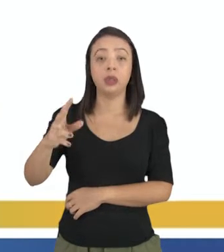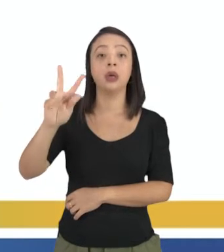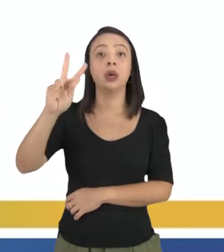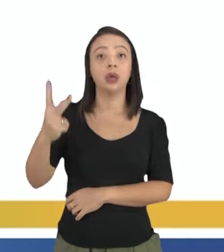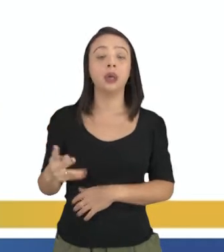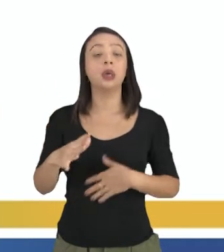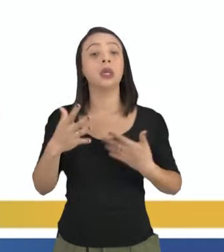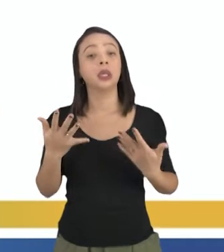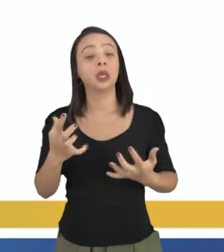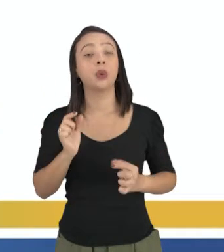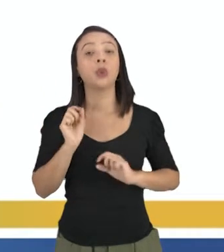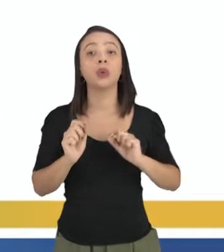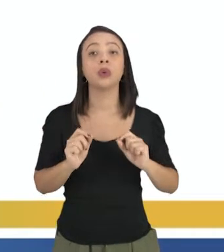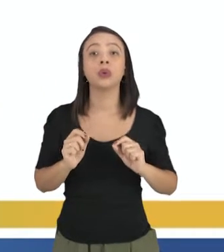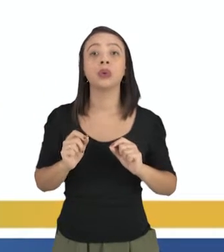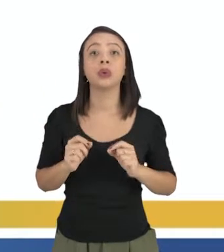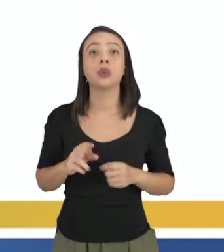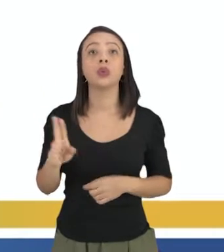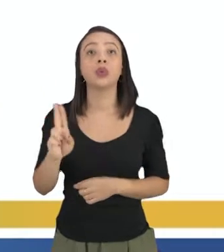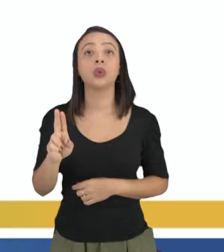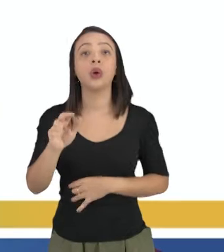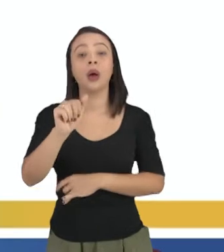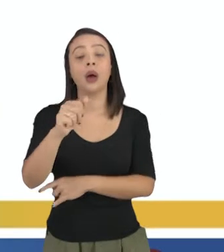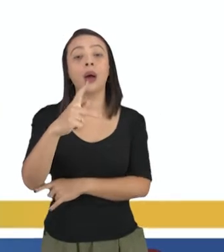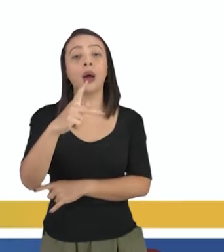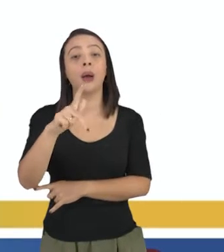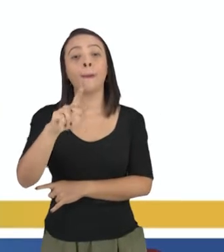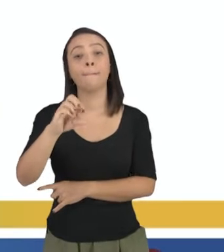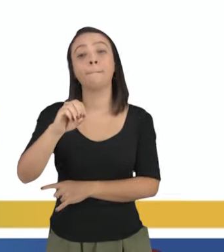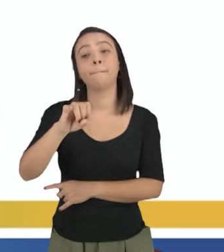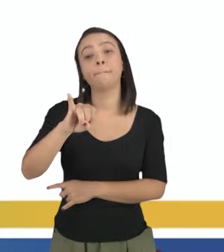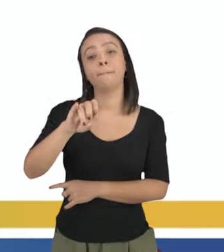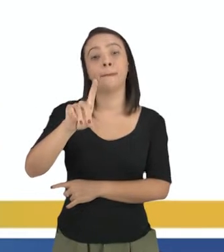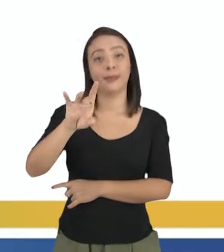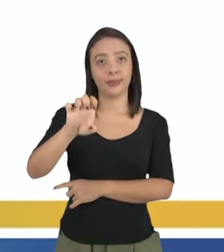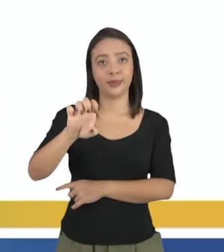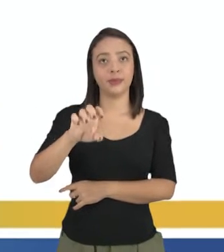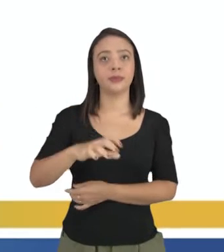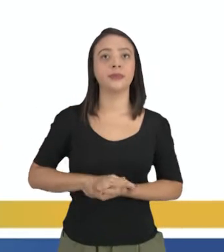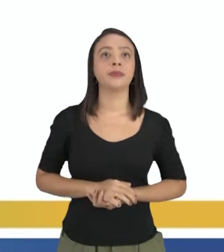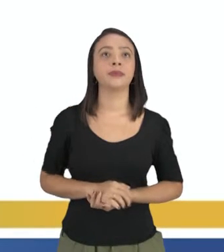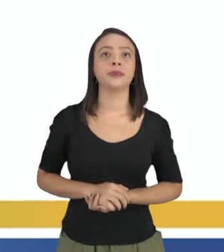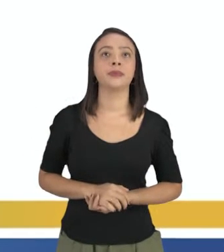eles seriam, então, chamados de haploides, ou seja, N.